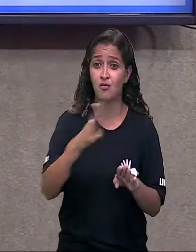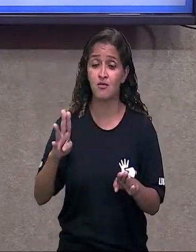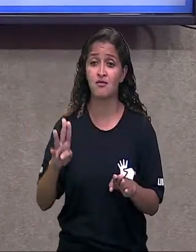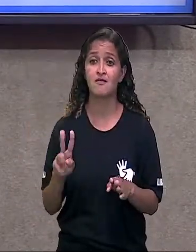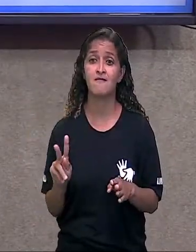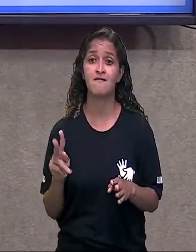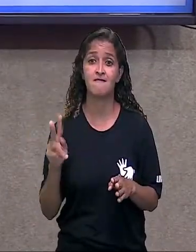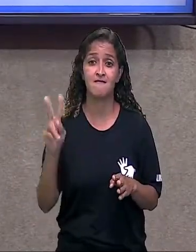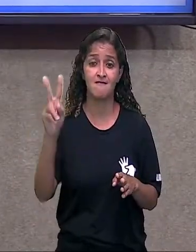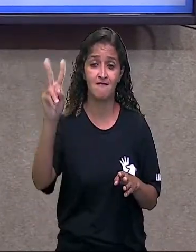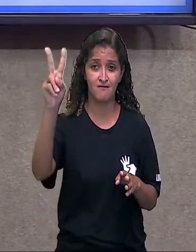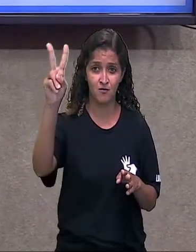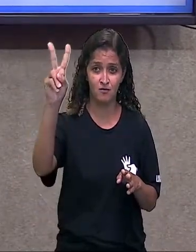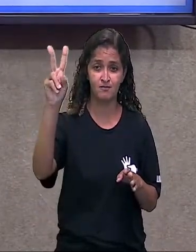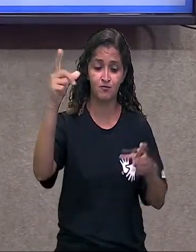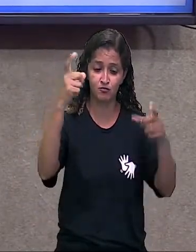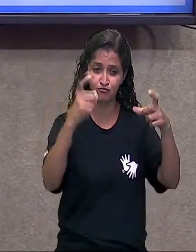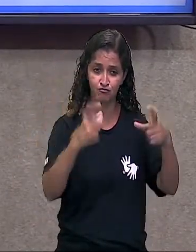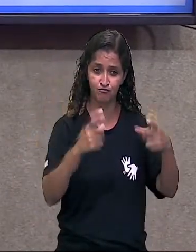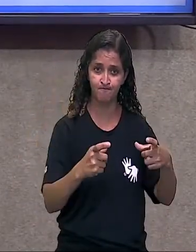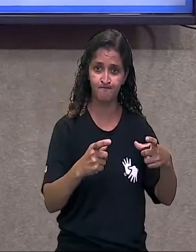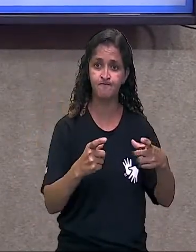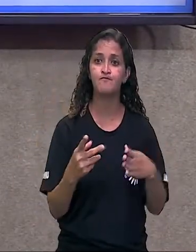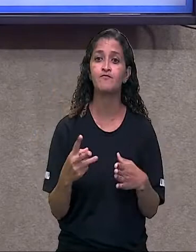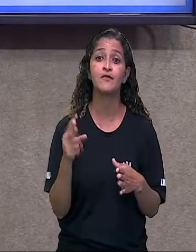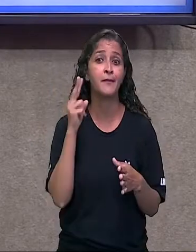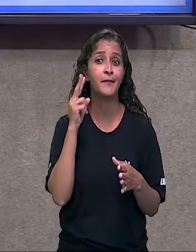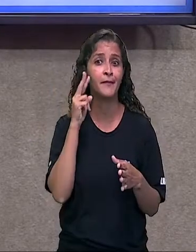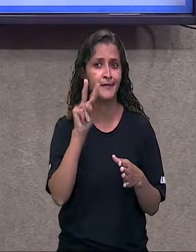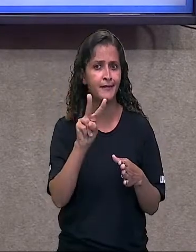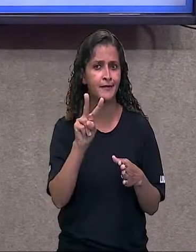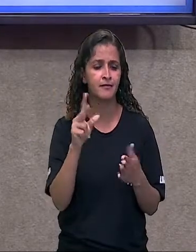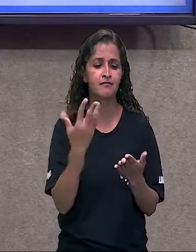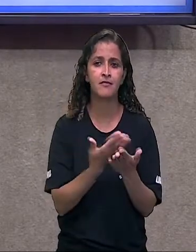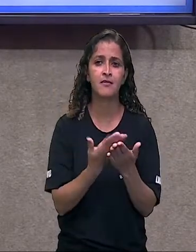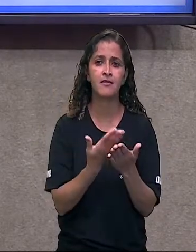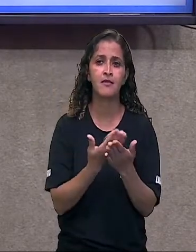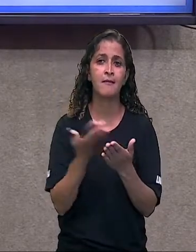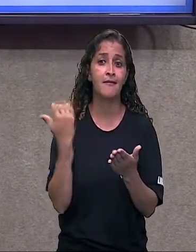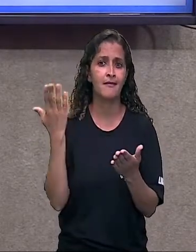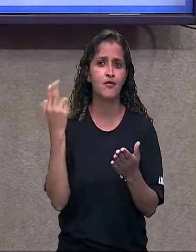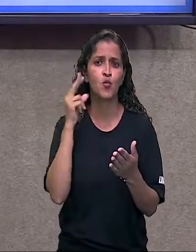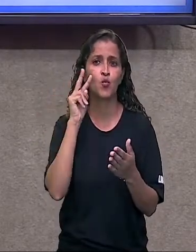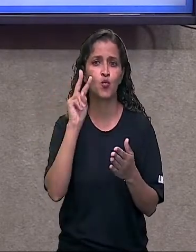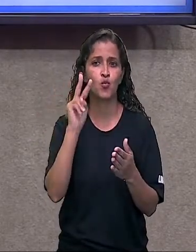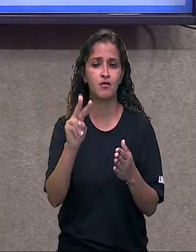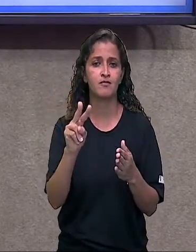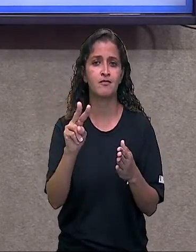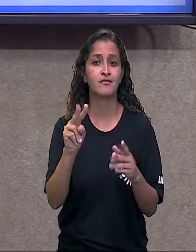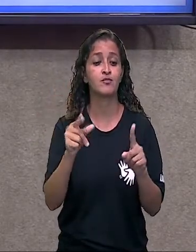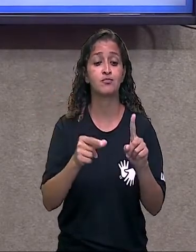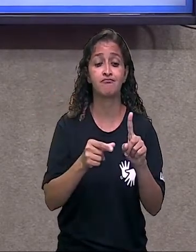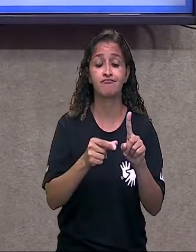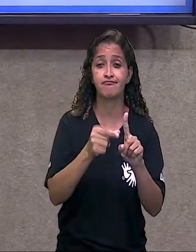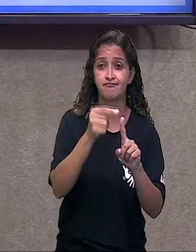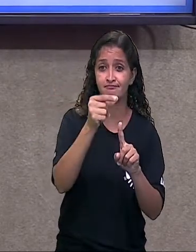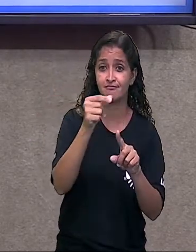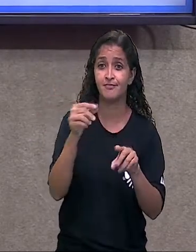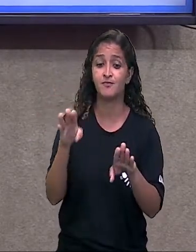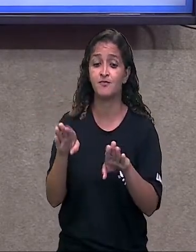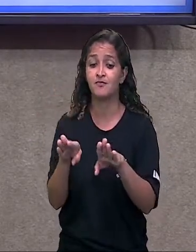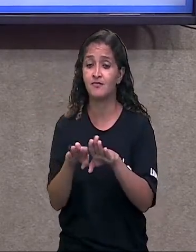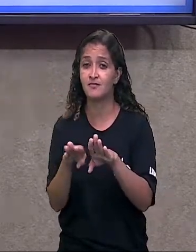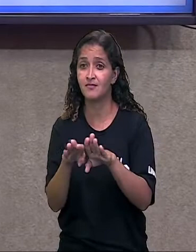Relembrando, na aula passada, nós vimos sobre unidades e dezenas. Vocês lembram? Então,